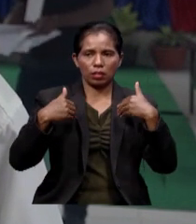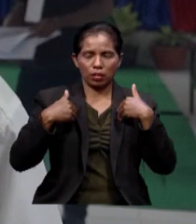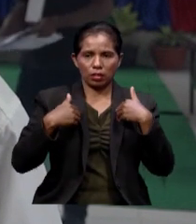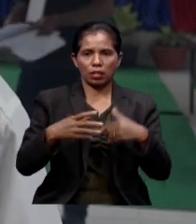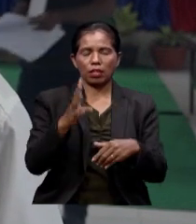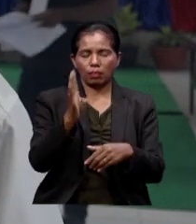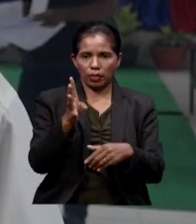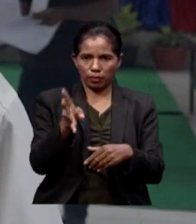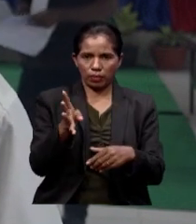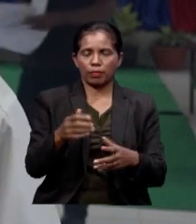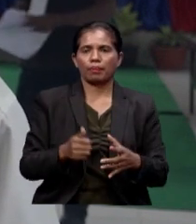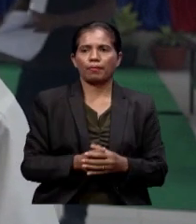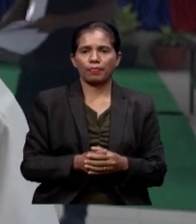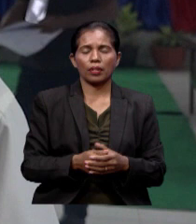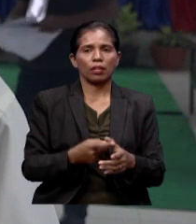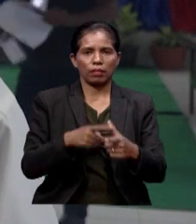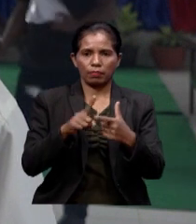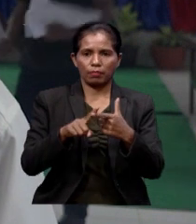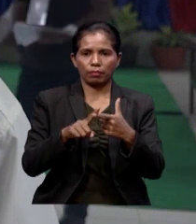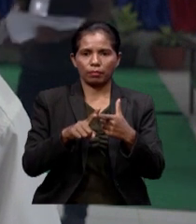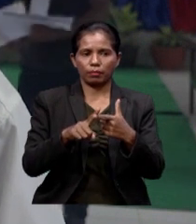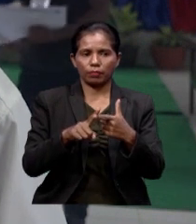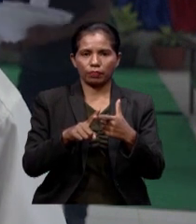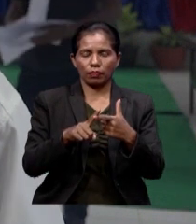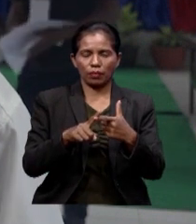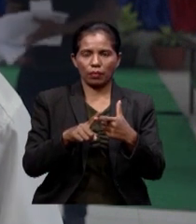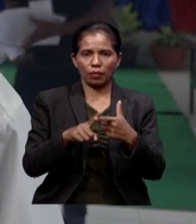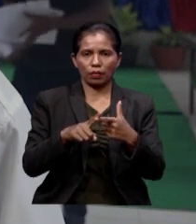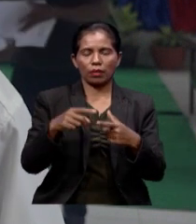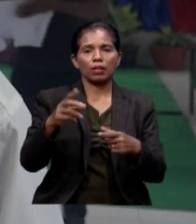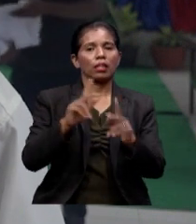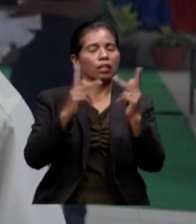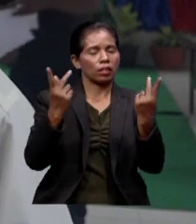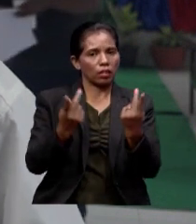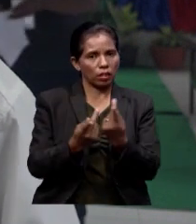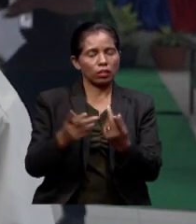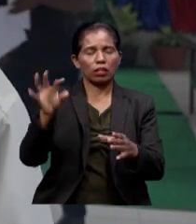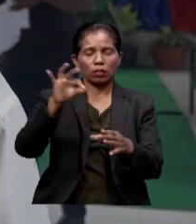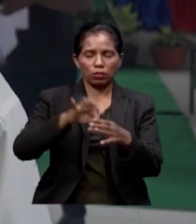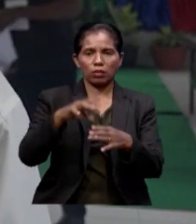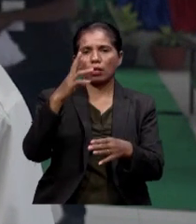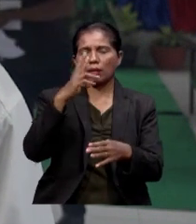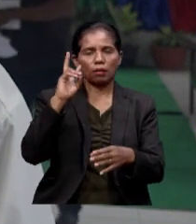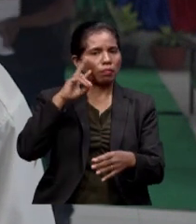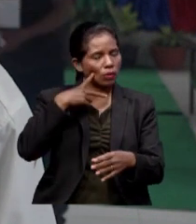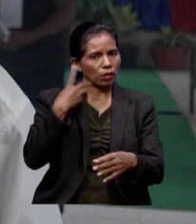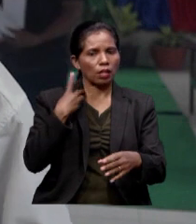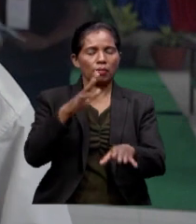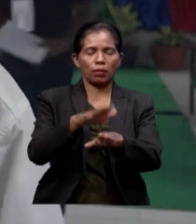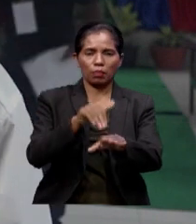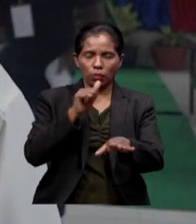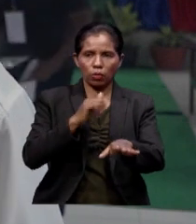40 ital depois ho kios ba sira kuda moro sirne hotu fonderaun ami kumvida